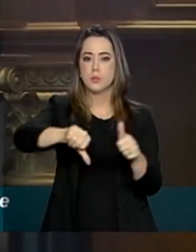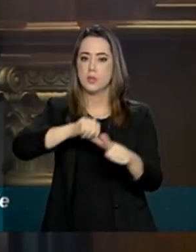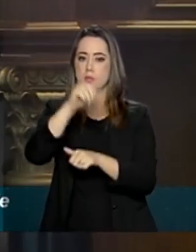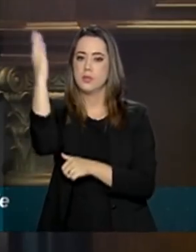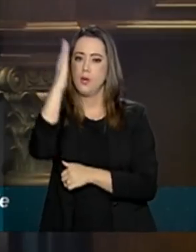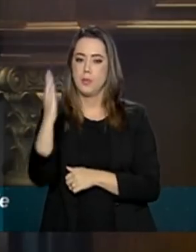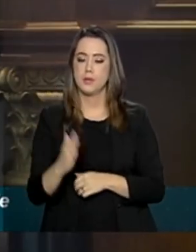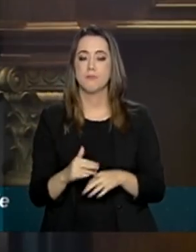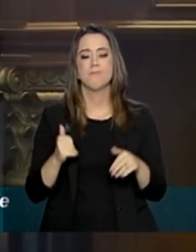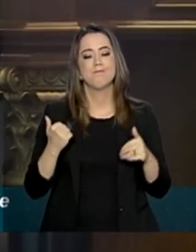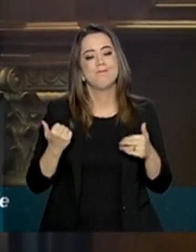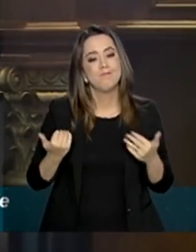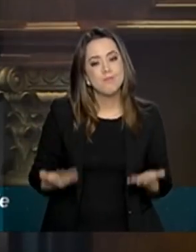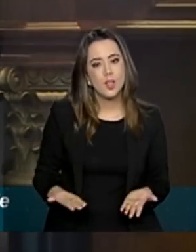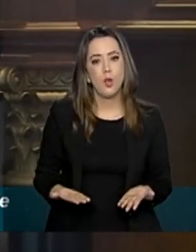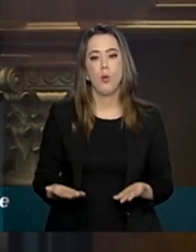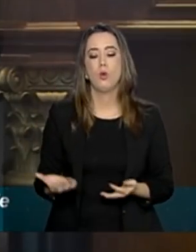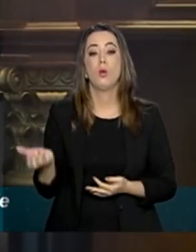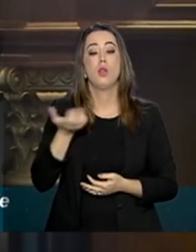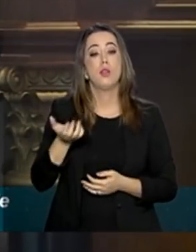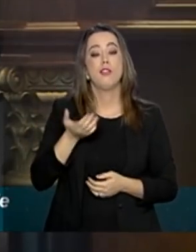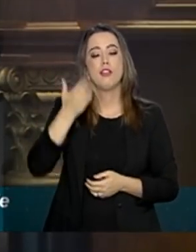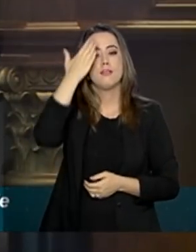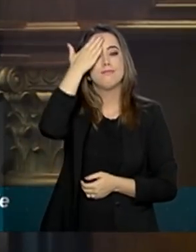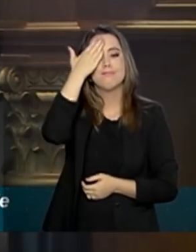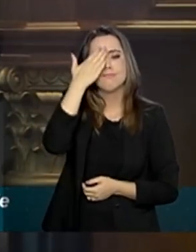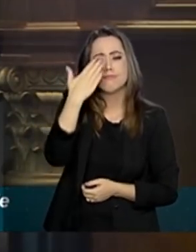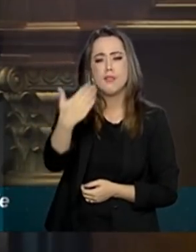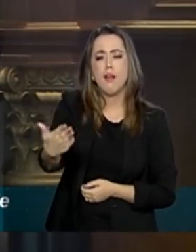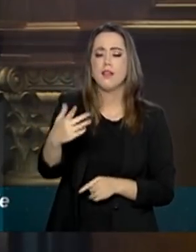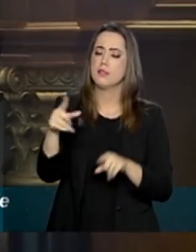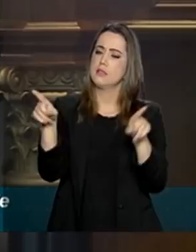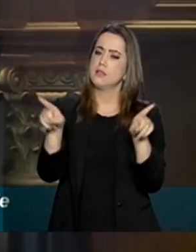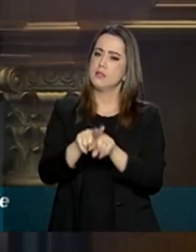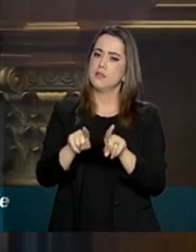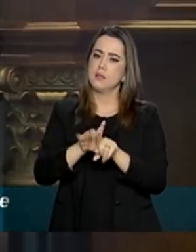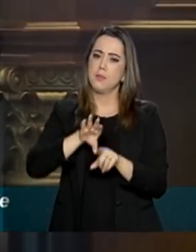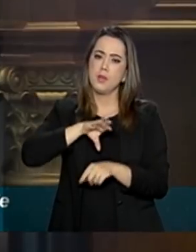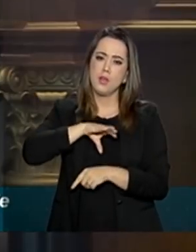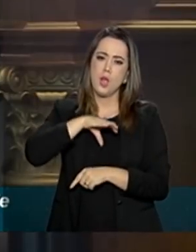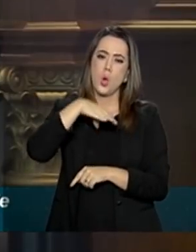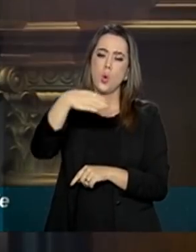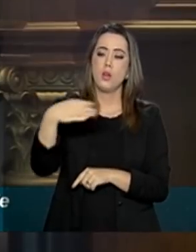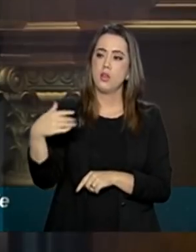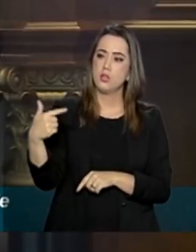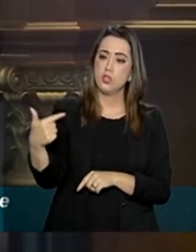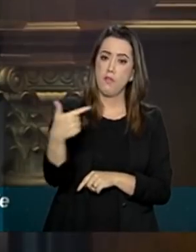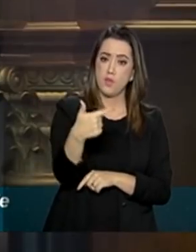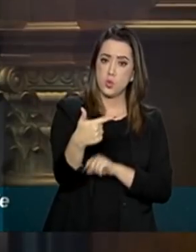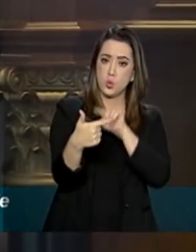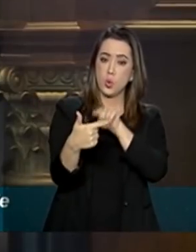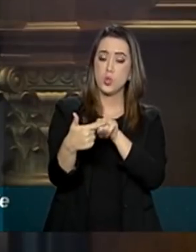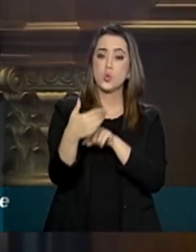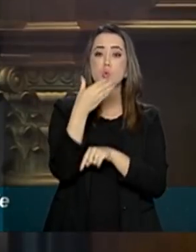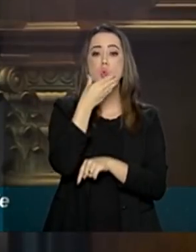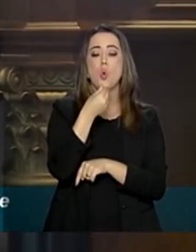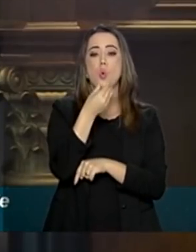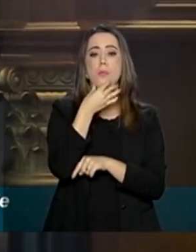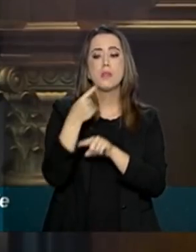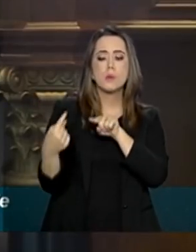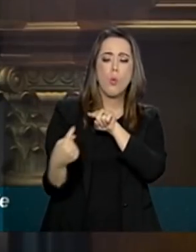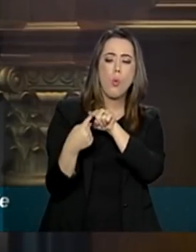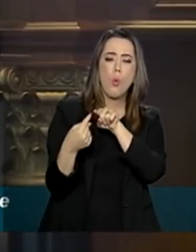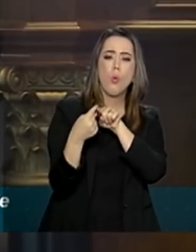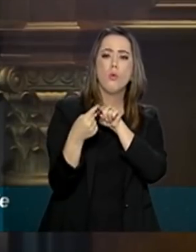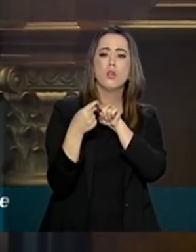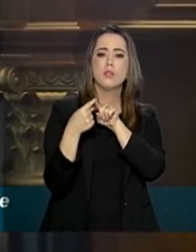quero agradecer também a coragem desses 22 homens que são meus ministros em aceitar